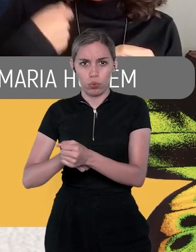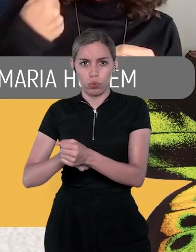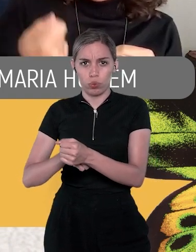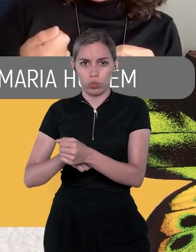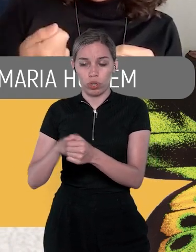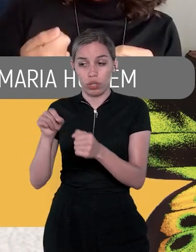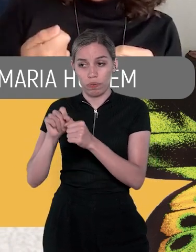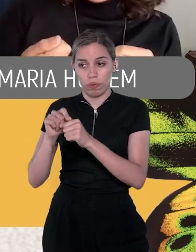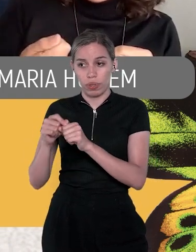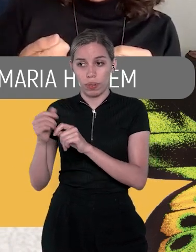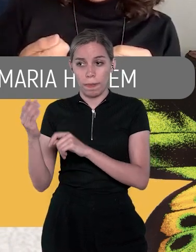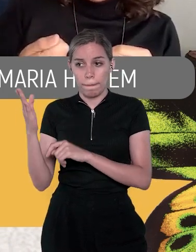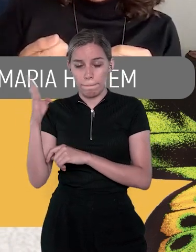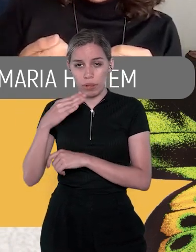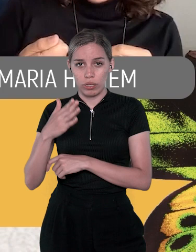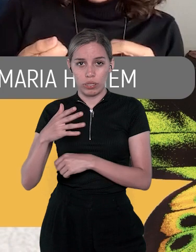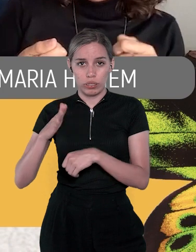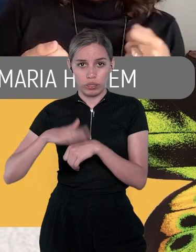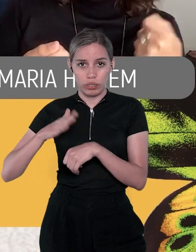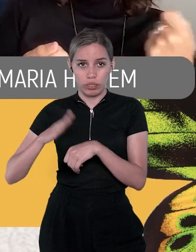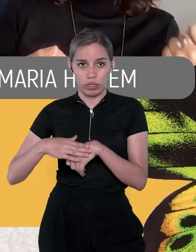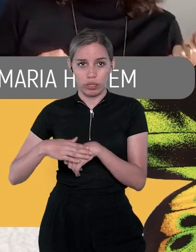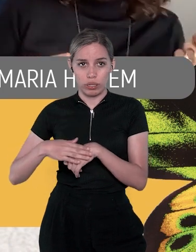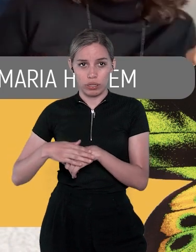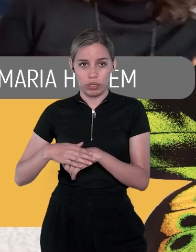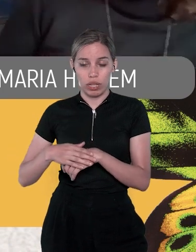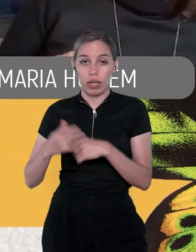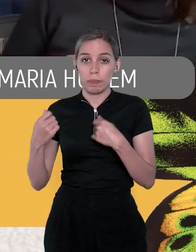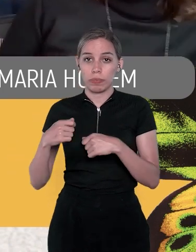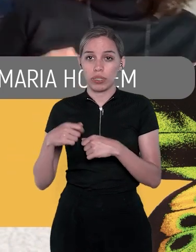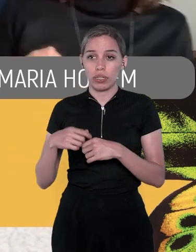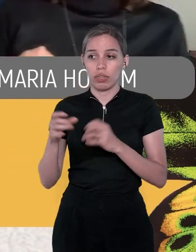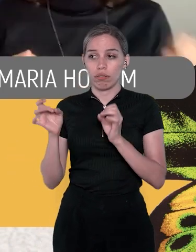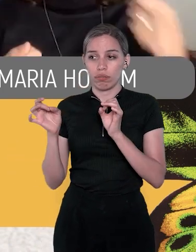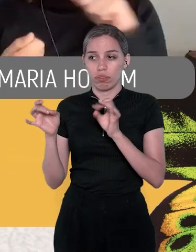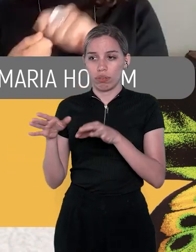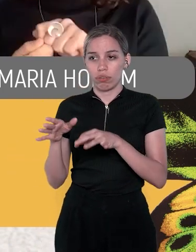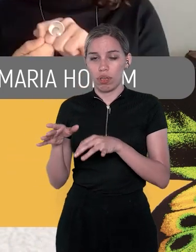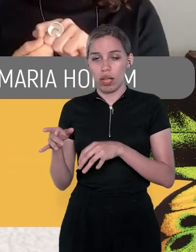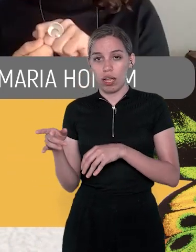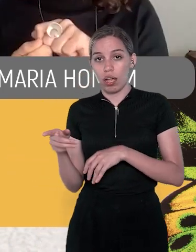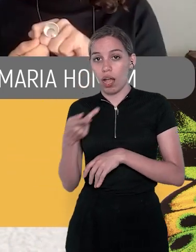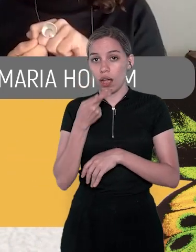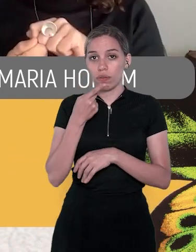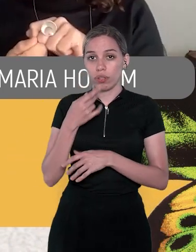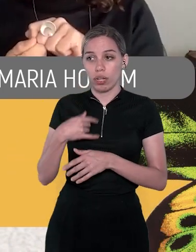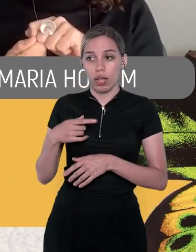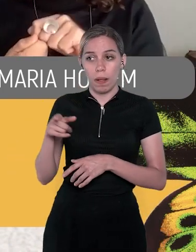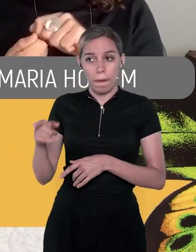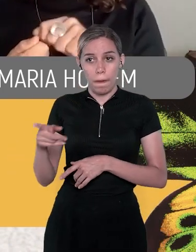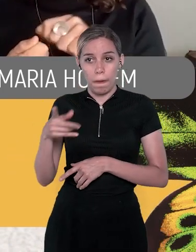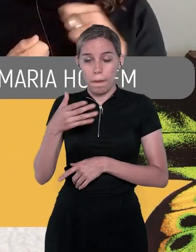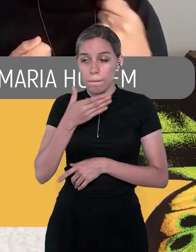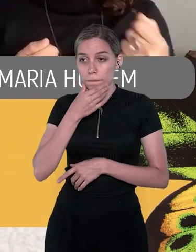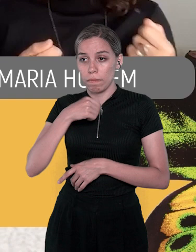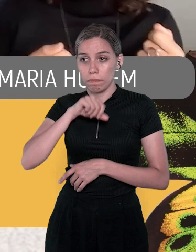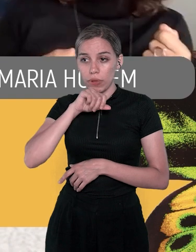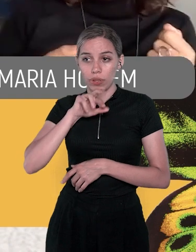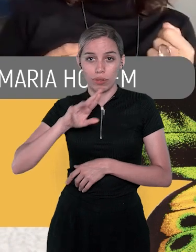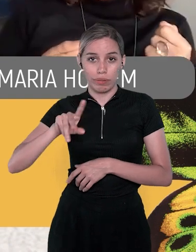você se fazer sujeito, você vai ter que negar a identificação com esse pai, e